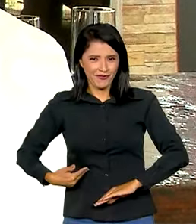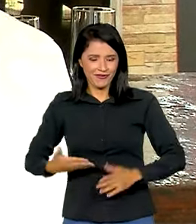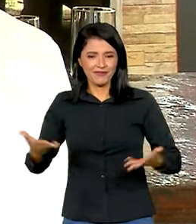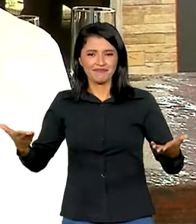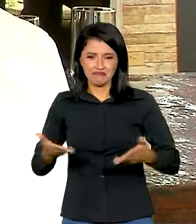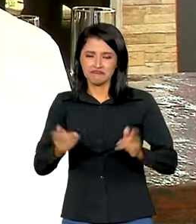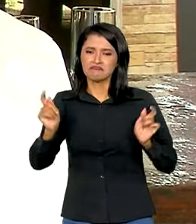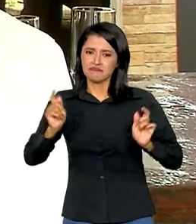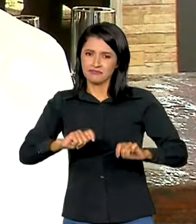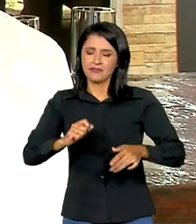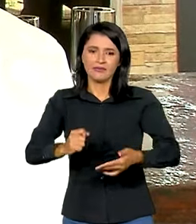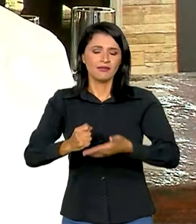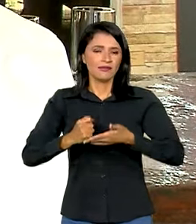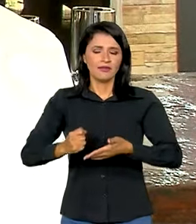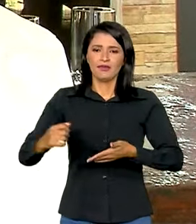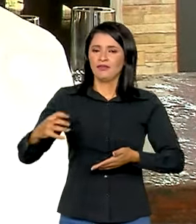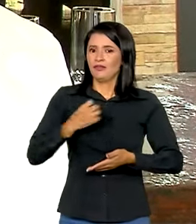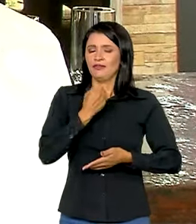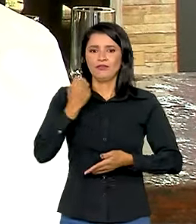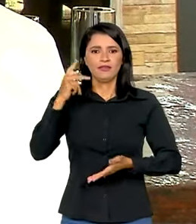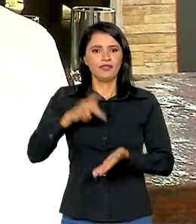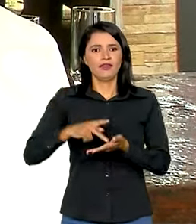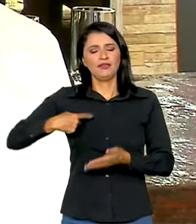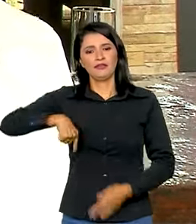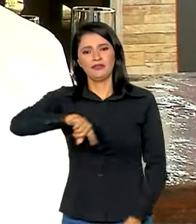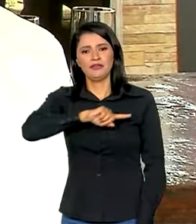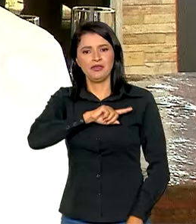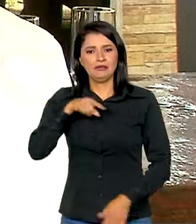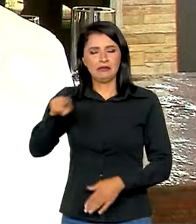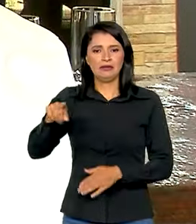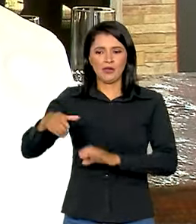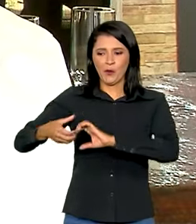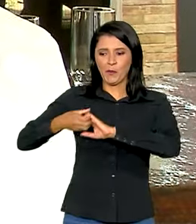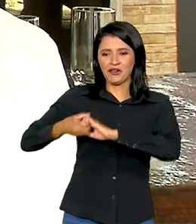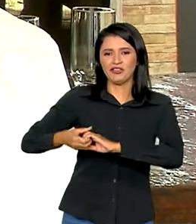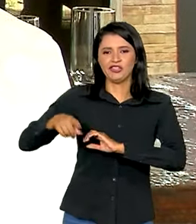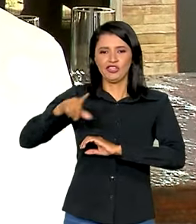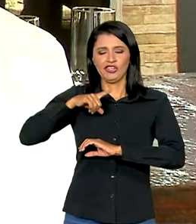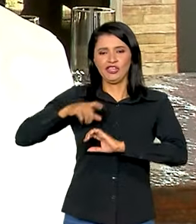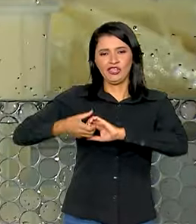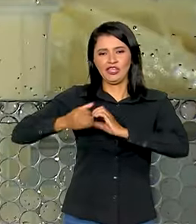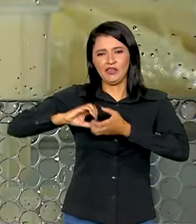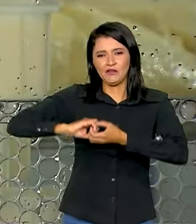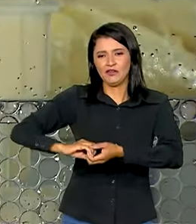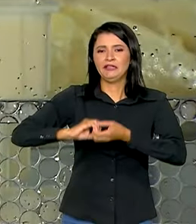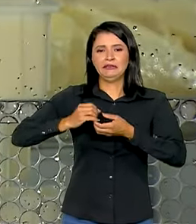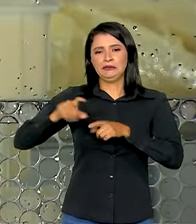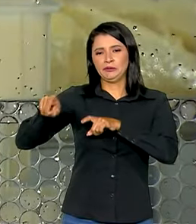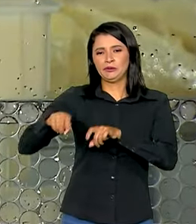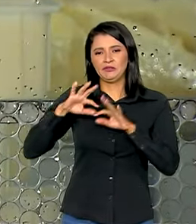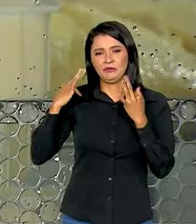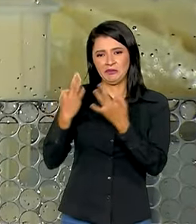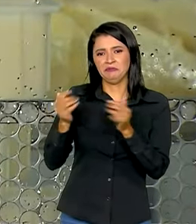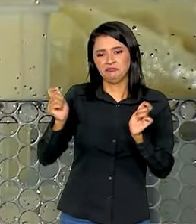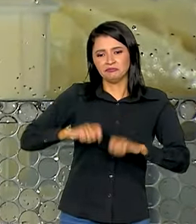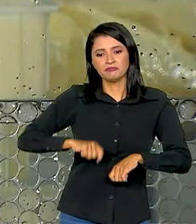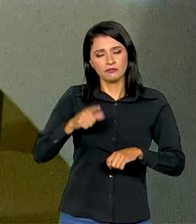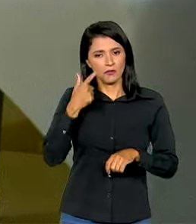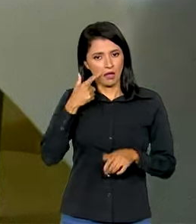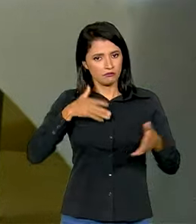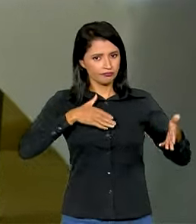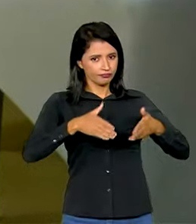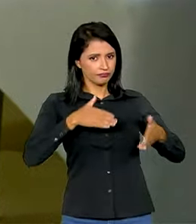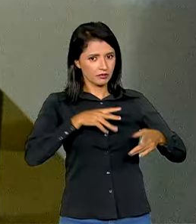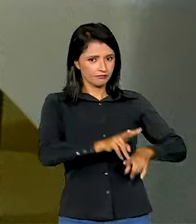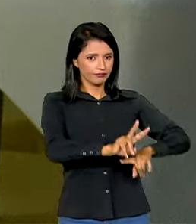vem realmente socorrer nós, né, da cooperativa, da agricultura familiar. Para ter acesso aos recursos,